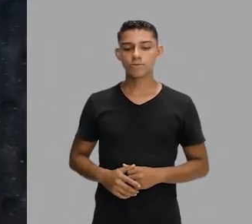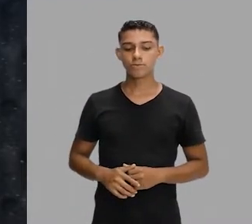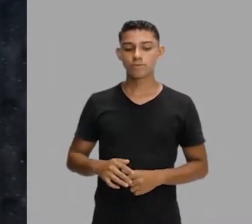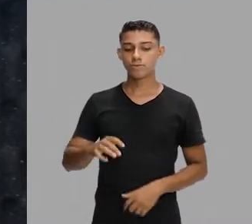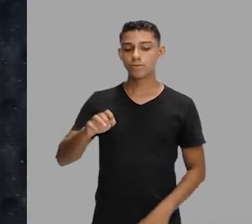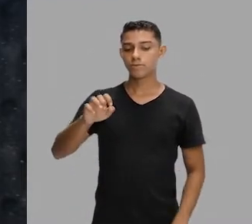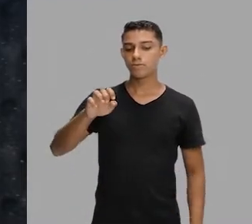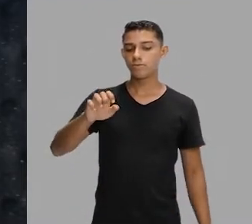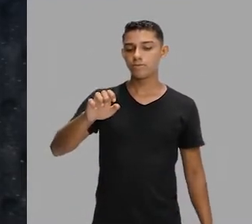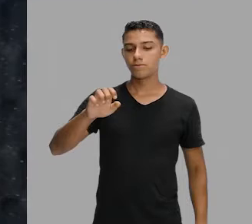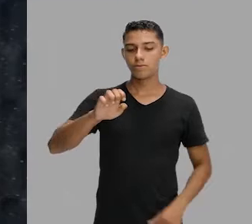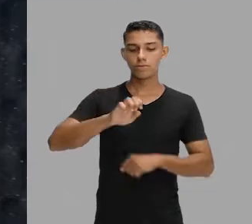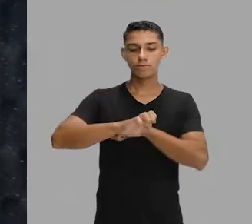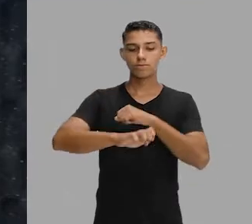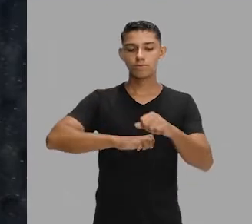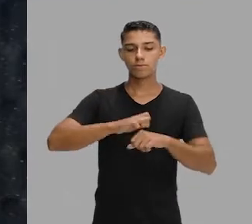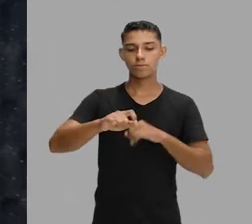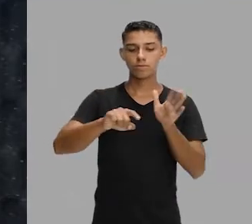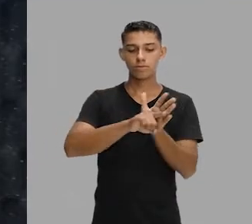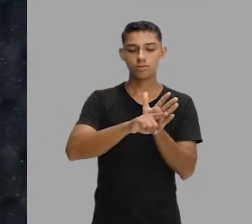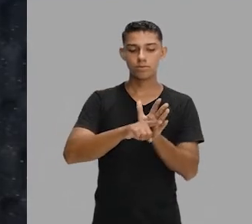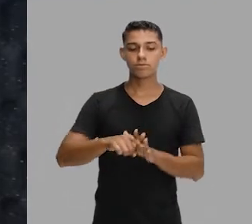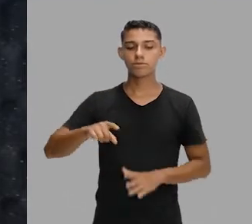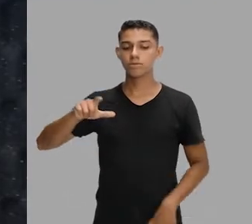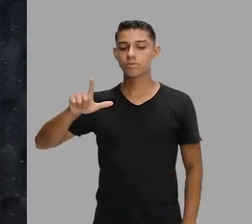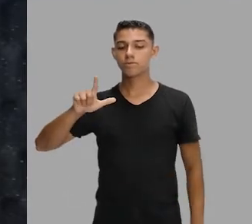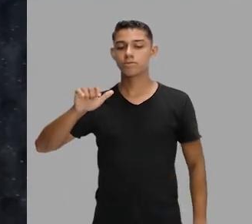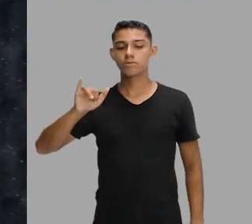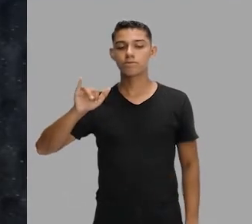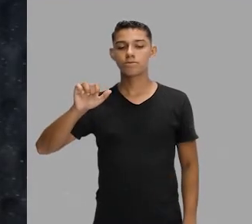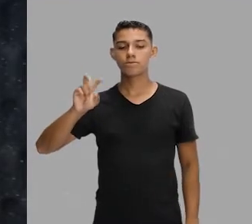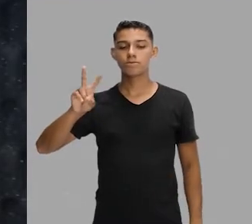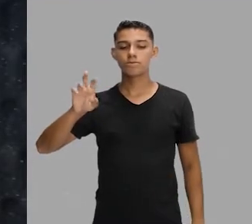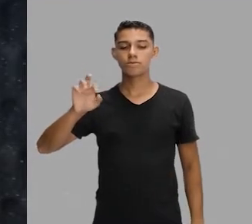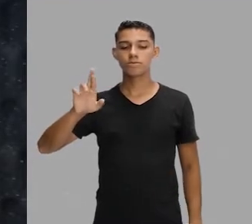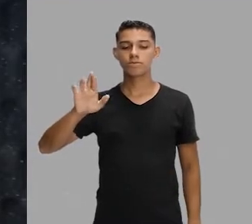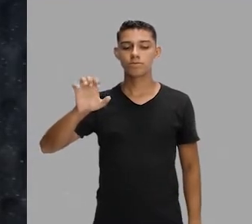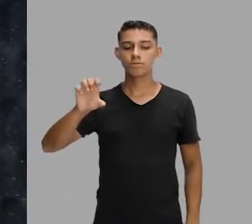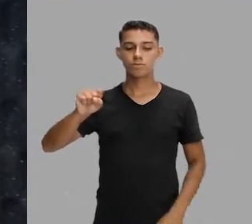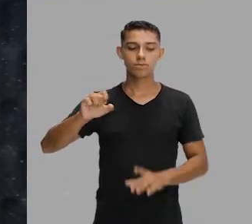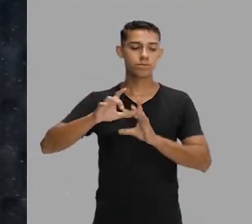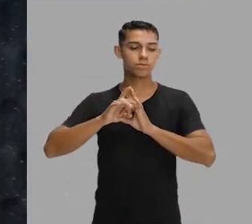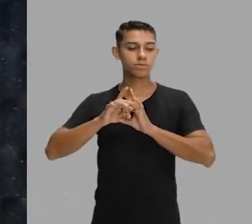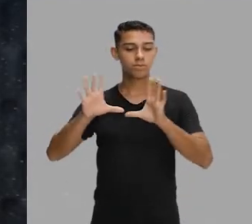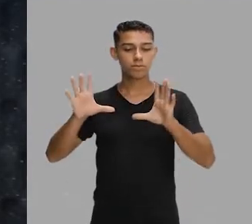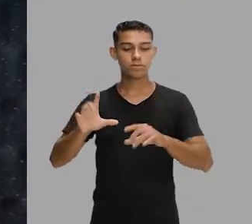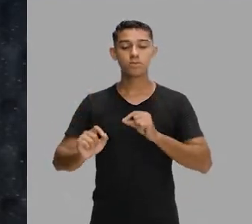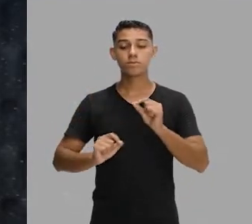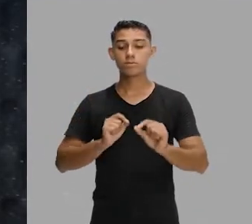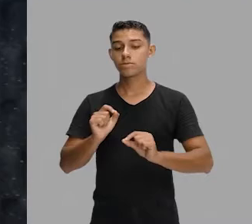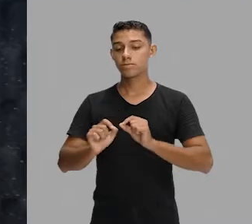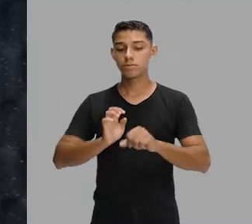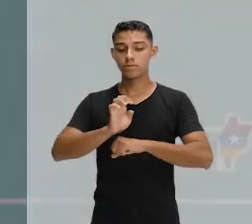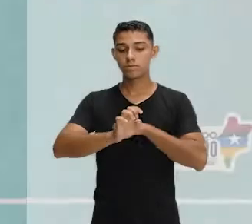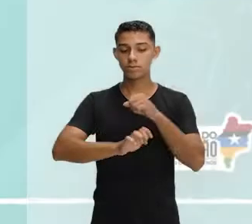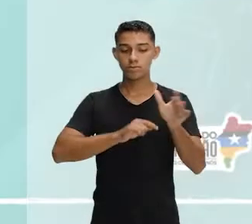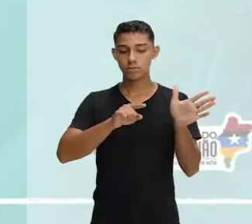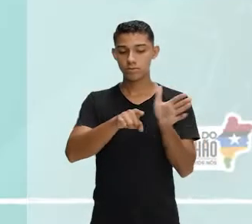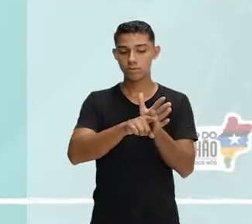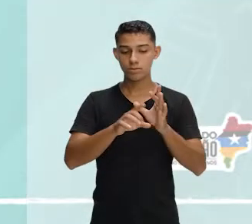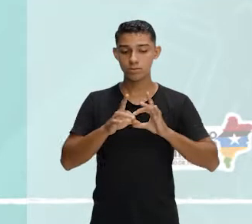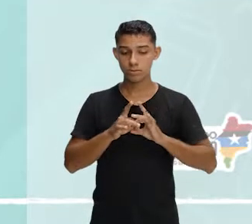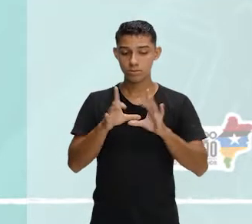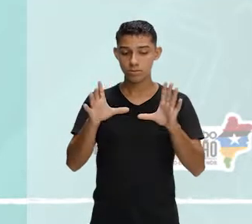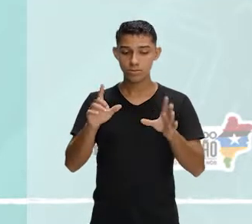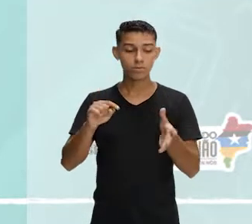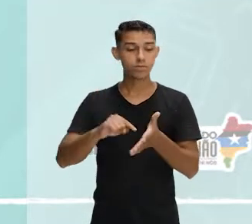livres. E o que vai acontecer com esses elétrons livres? Observe aqui na tela, turma. Esses elétrons, eles